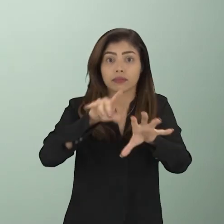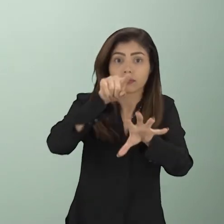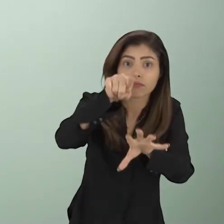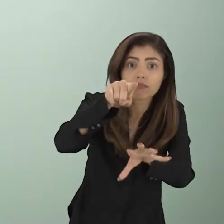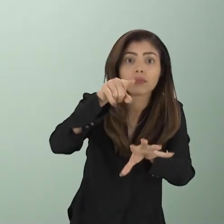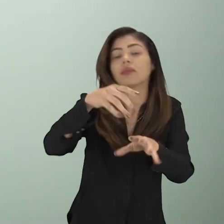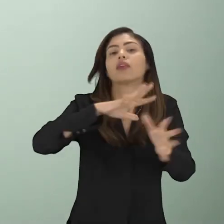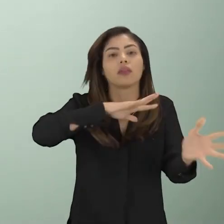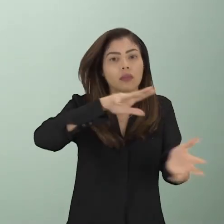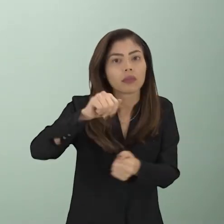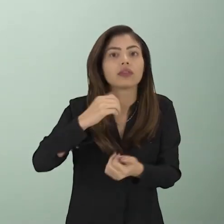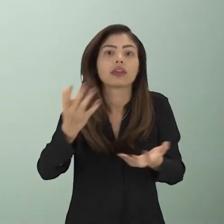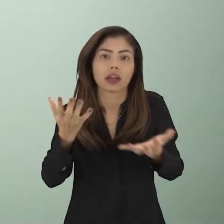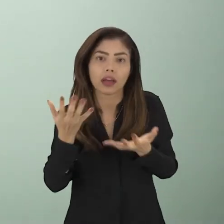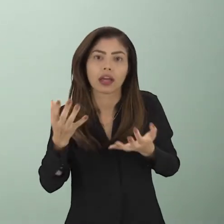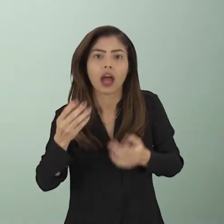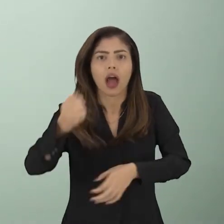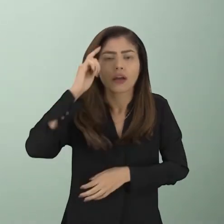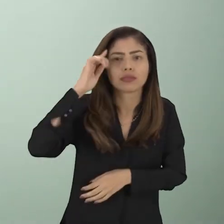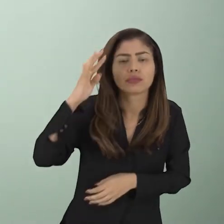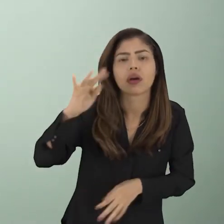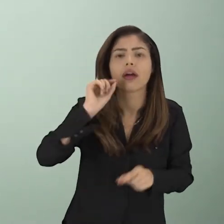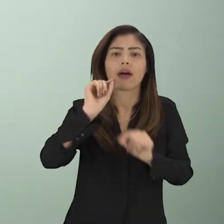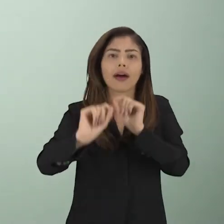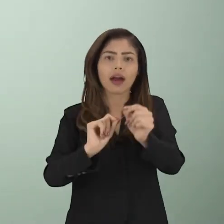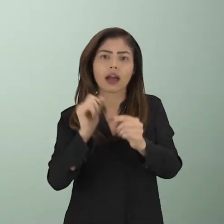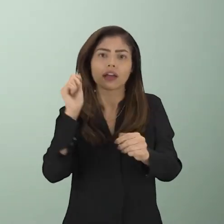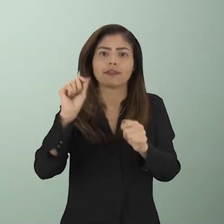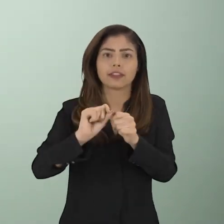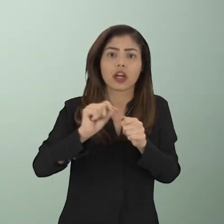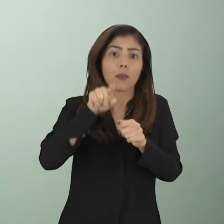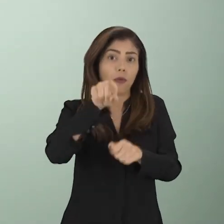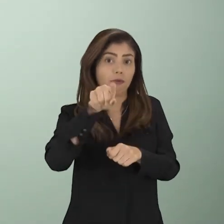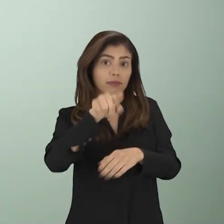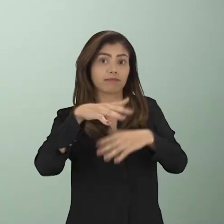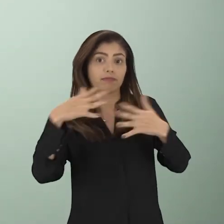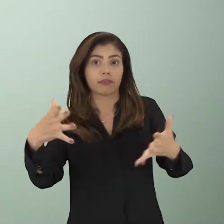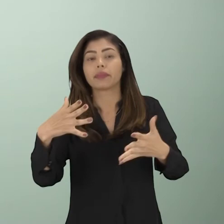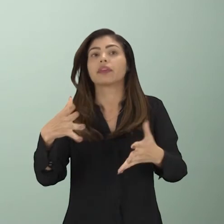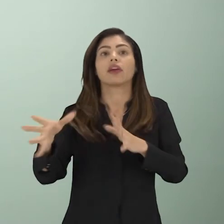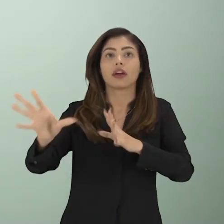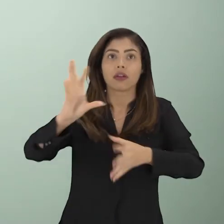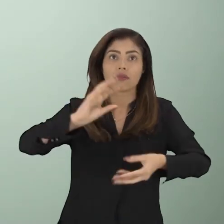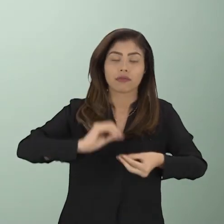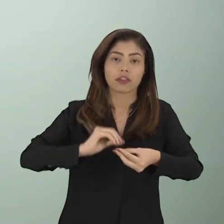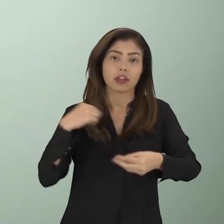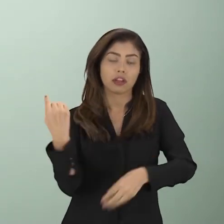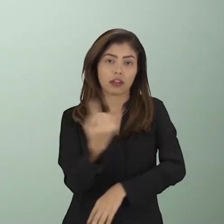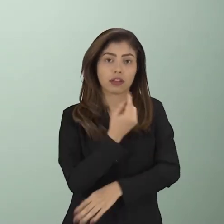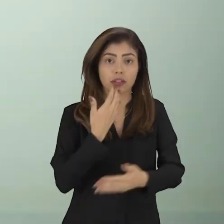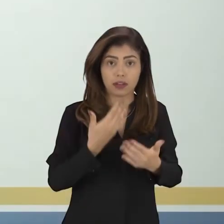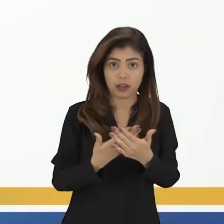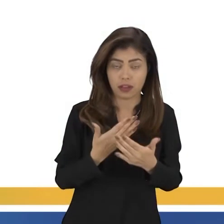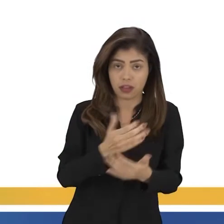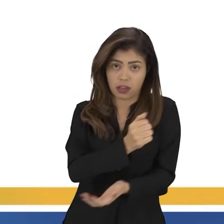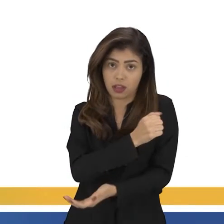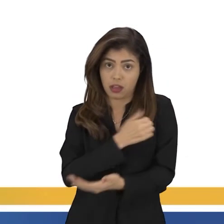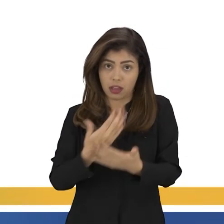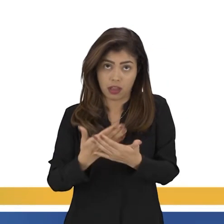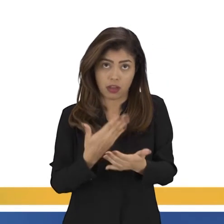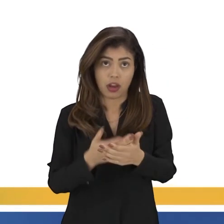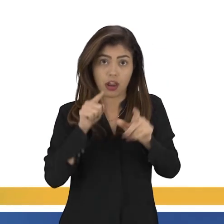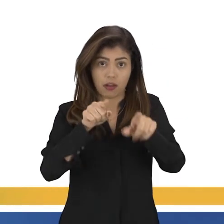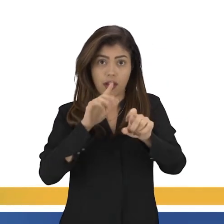isso, o mundo que nós queremos, esse sonho, essa utopia, será construída por vocês. Então eu fecho a nossa aula trazendo uma proposta